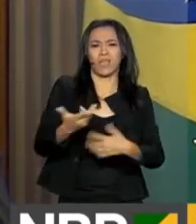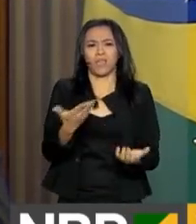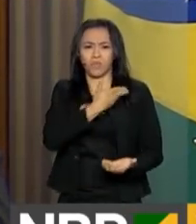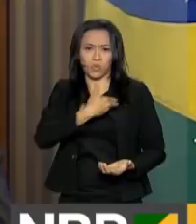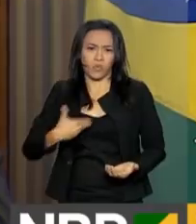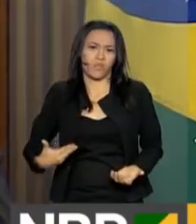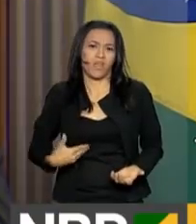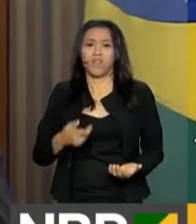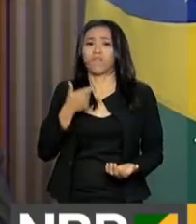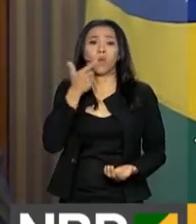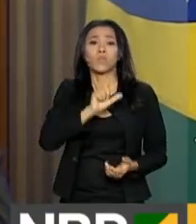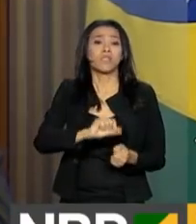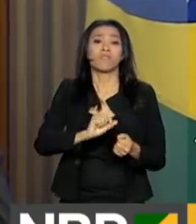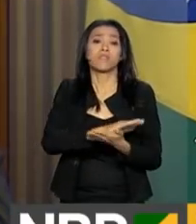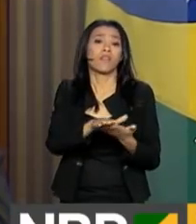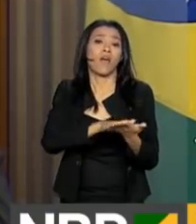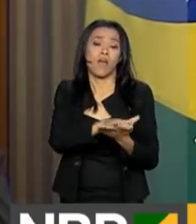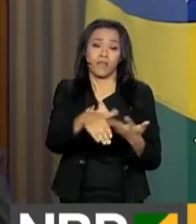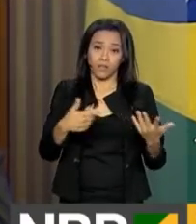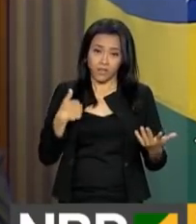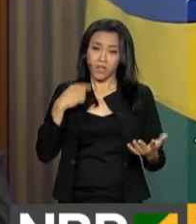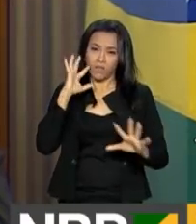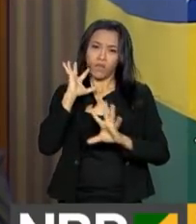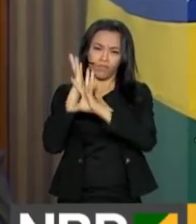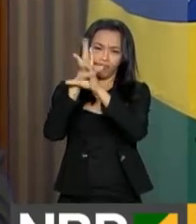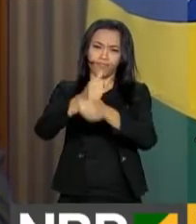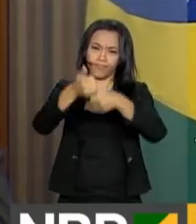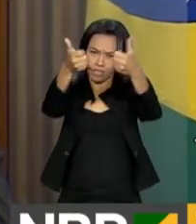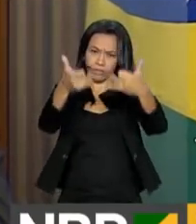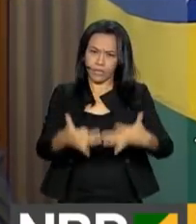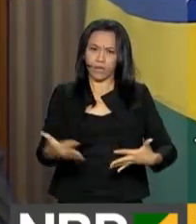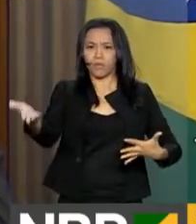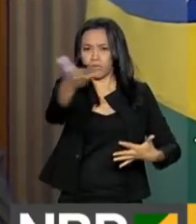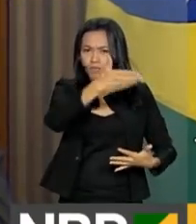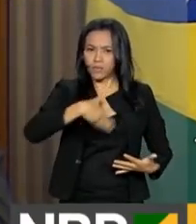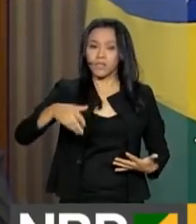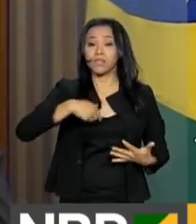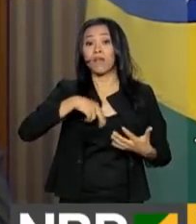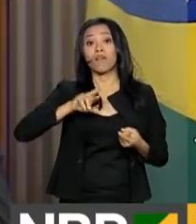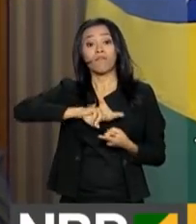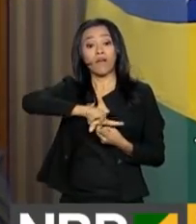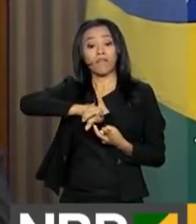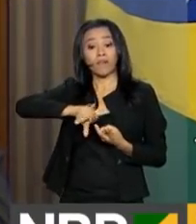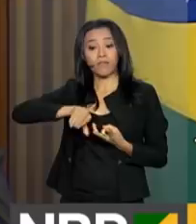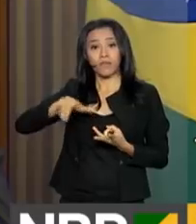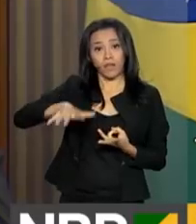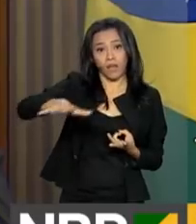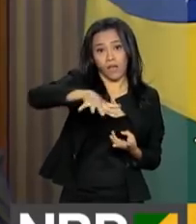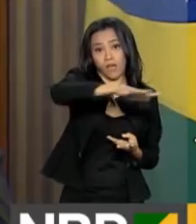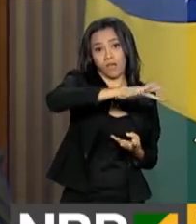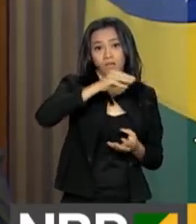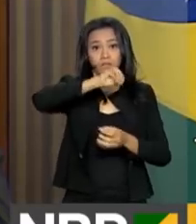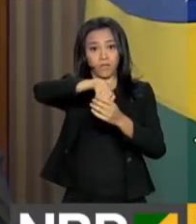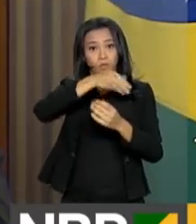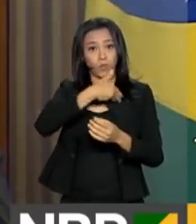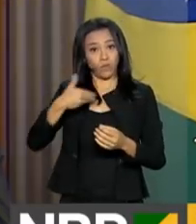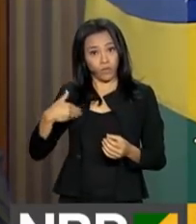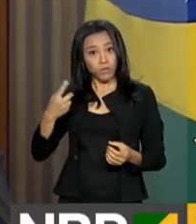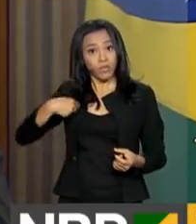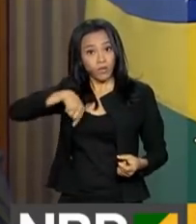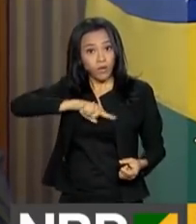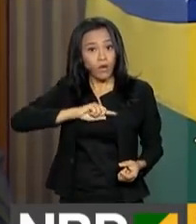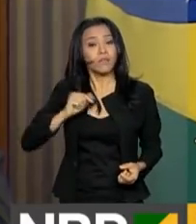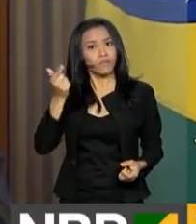não vai conseguir fazer nada eu vou fazer um breve relato a todos os senhores das várias áreas do governo onde nós é